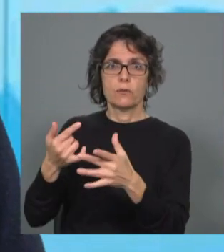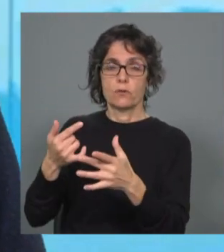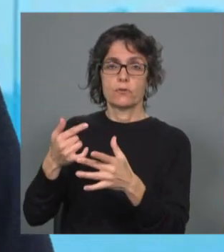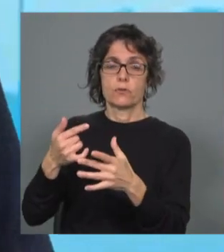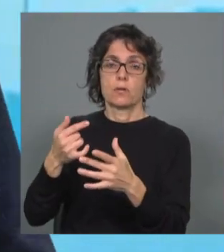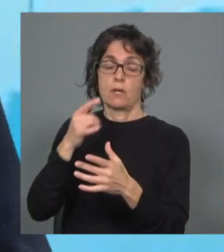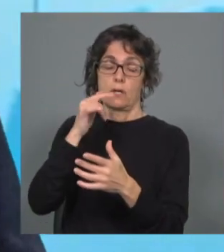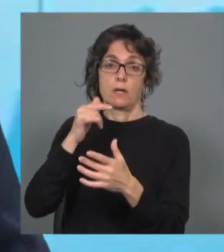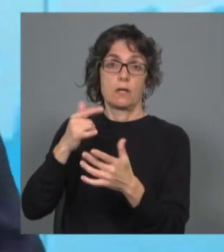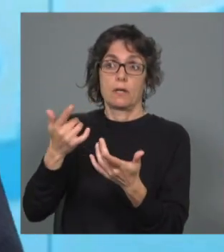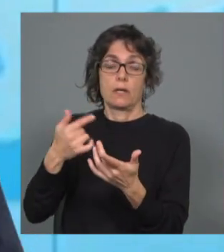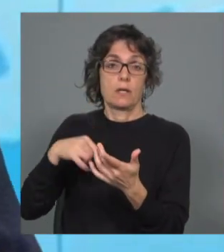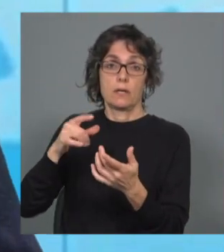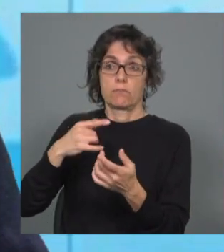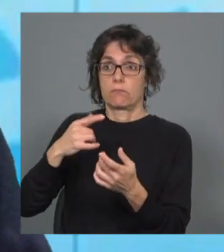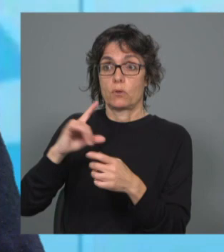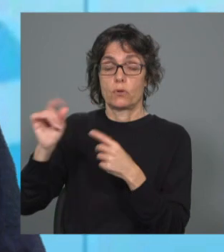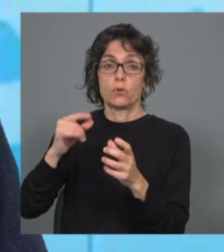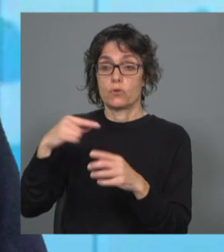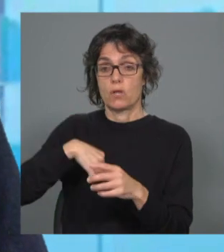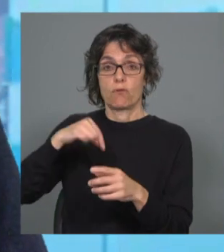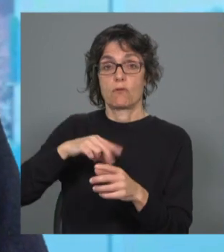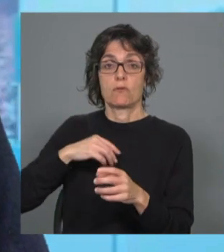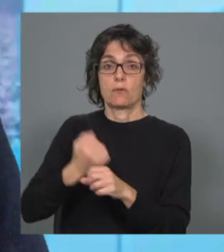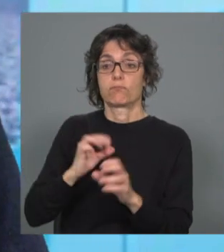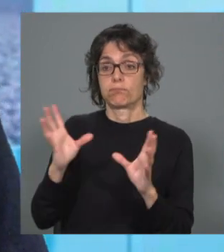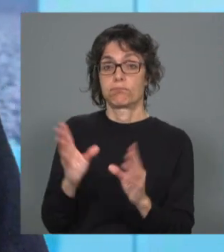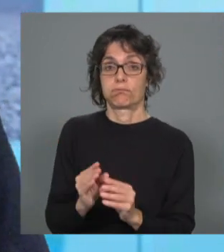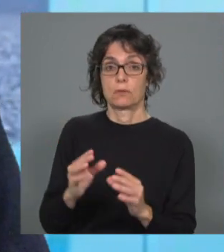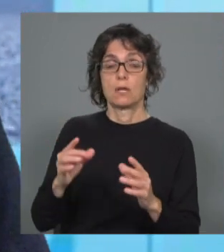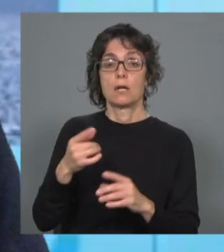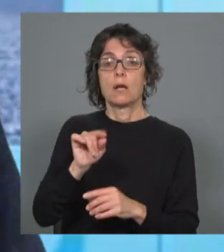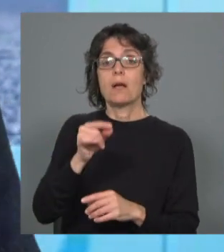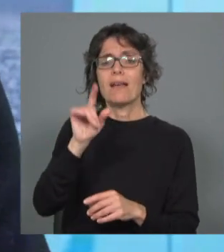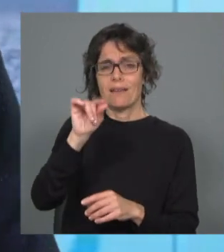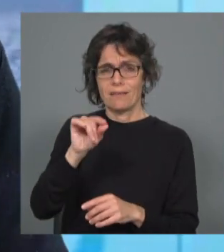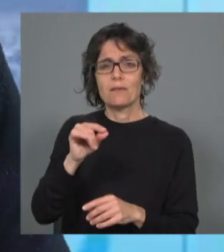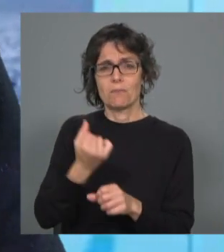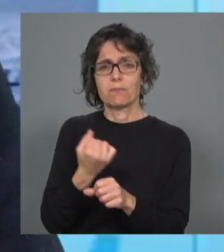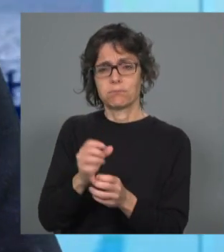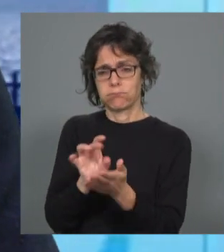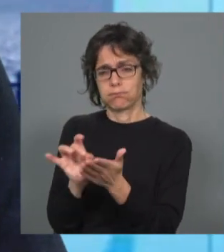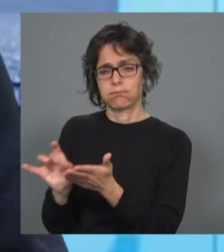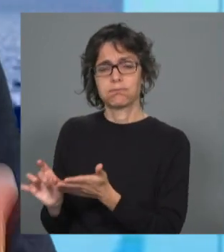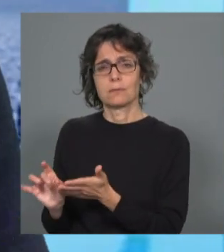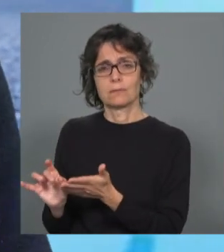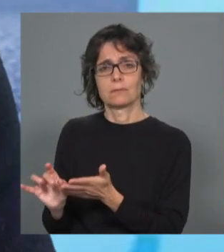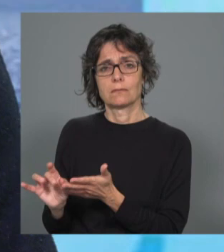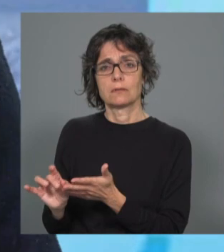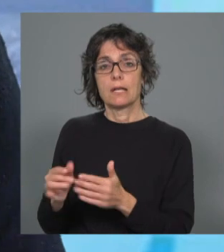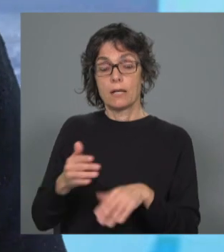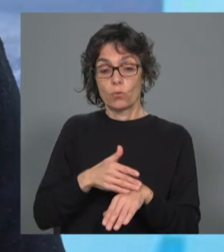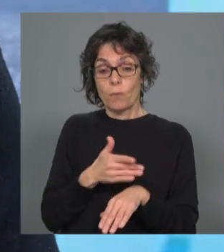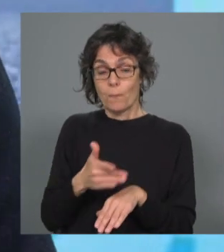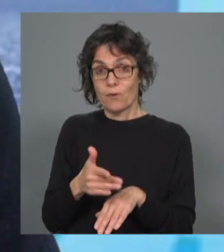país. Mas também se perdeu vários empregos. Num primeiro período tinha-se receio de se